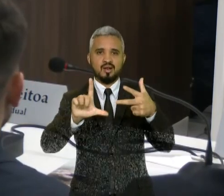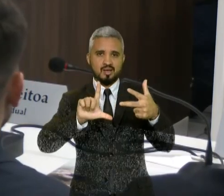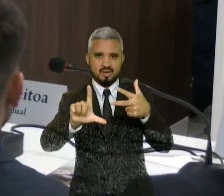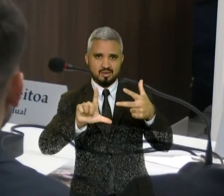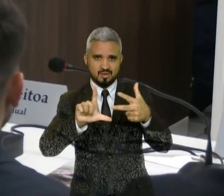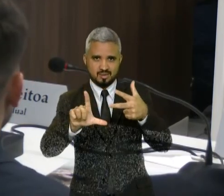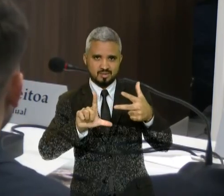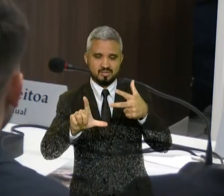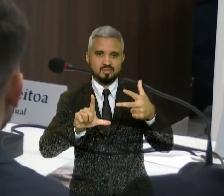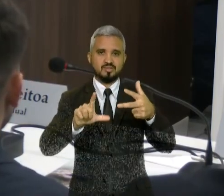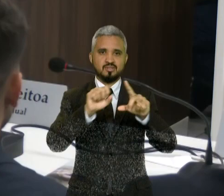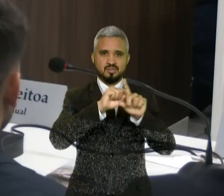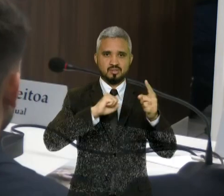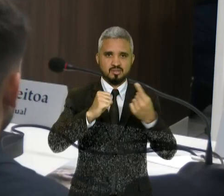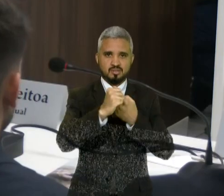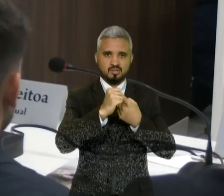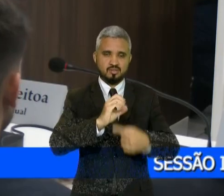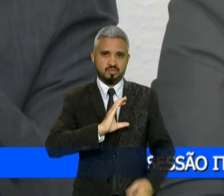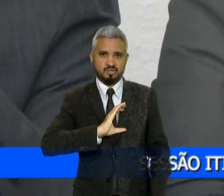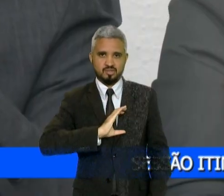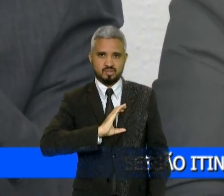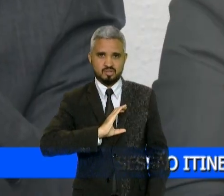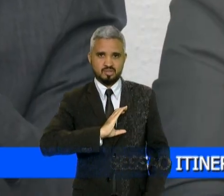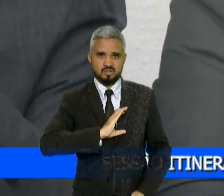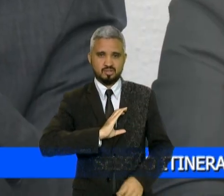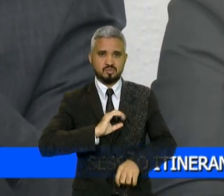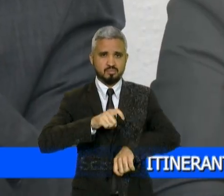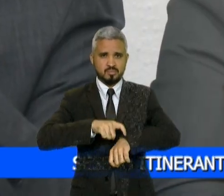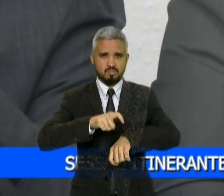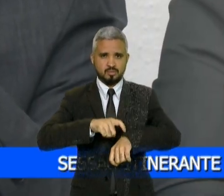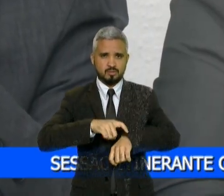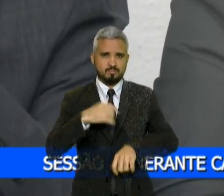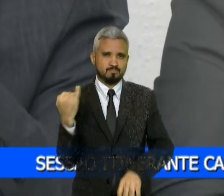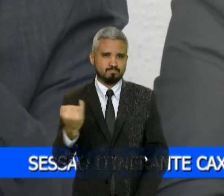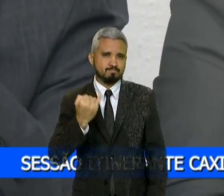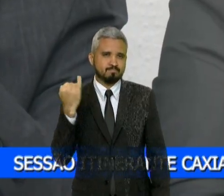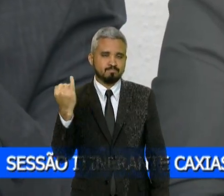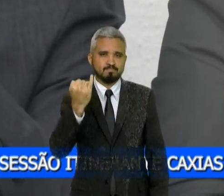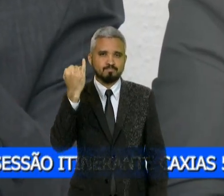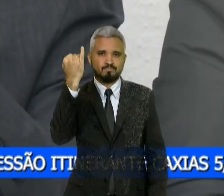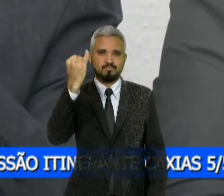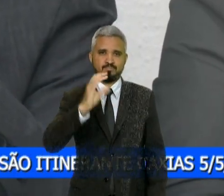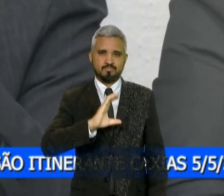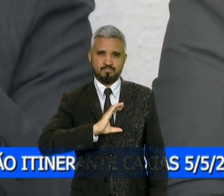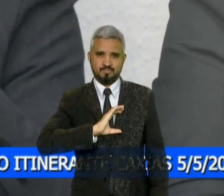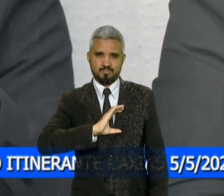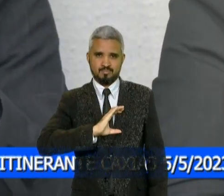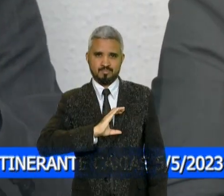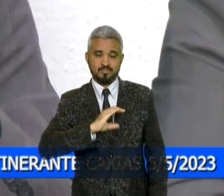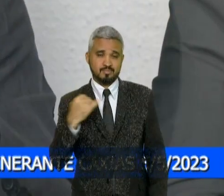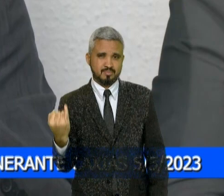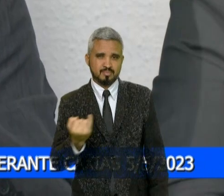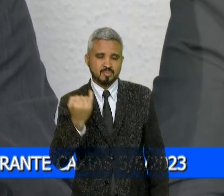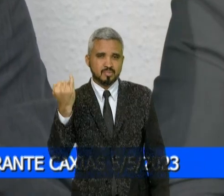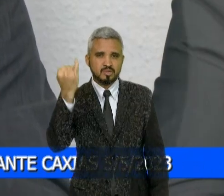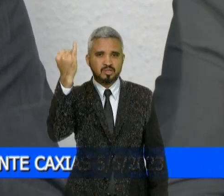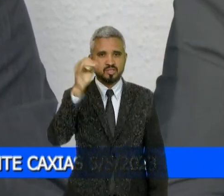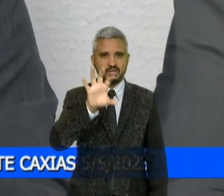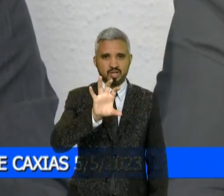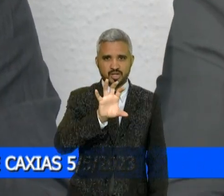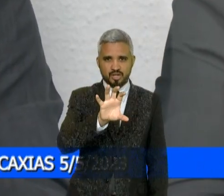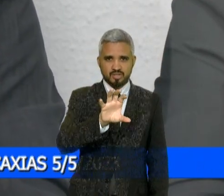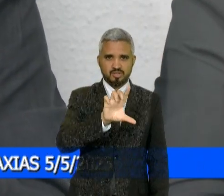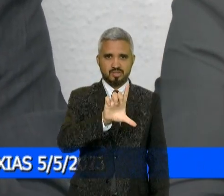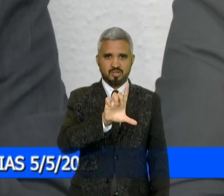para Caxias e para a região leste do estado do Maranhão. Os senhores deputados, as senhoras